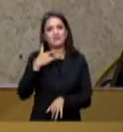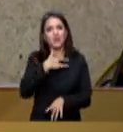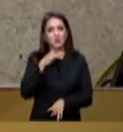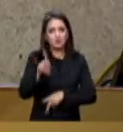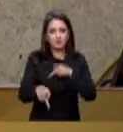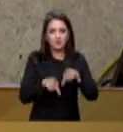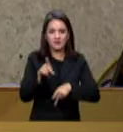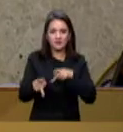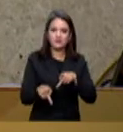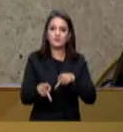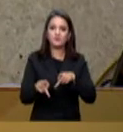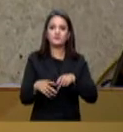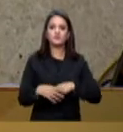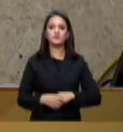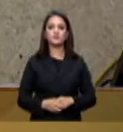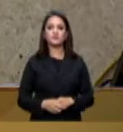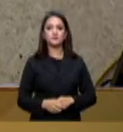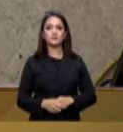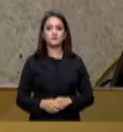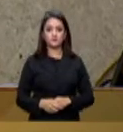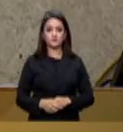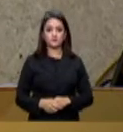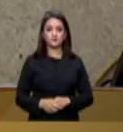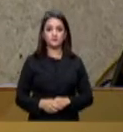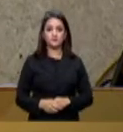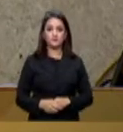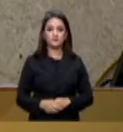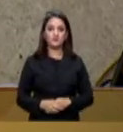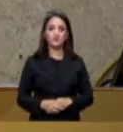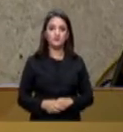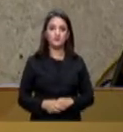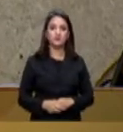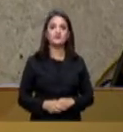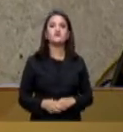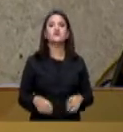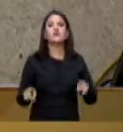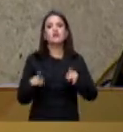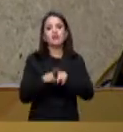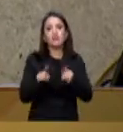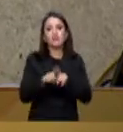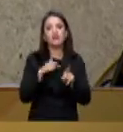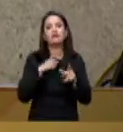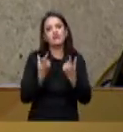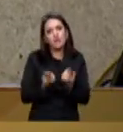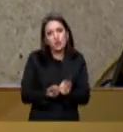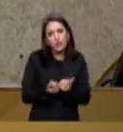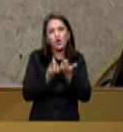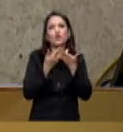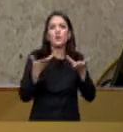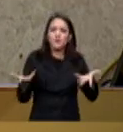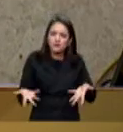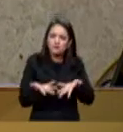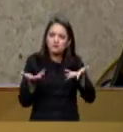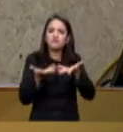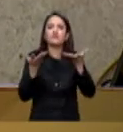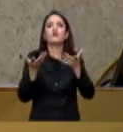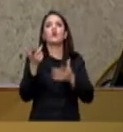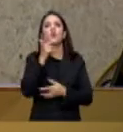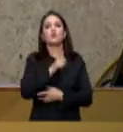e, a fortiori, com as novas figuras surgidas, aquecer a economia e gerar empregos.